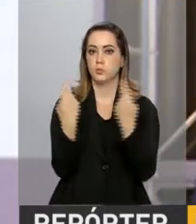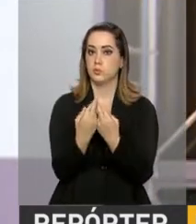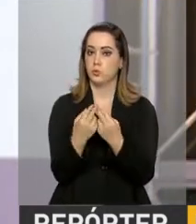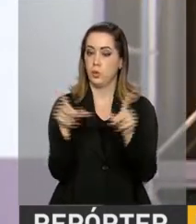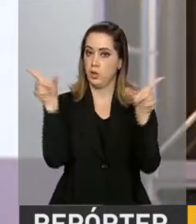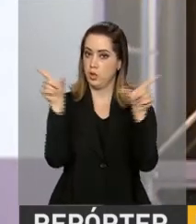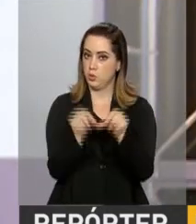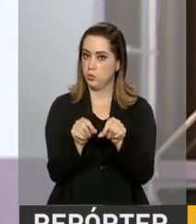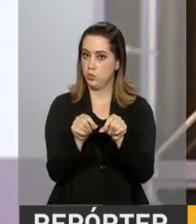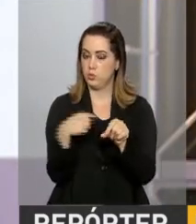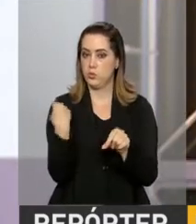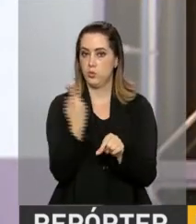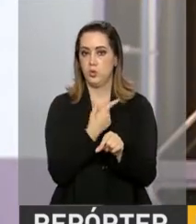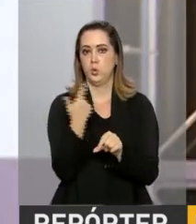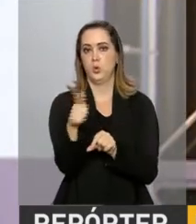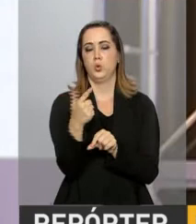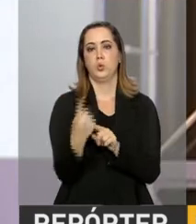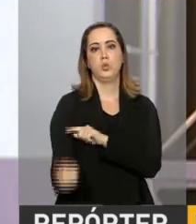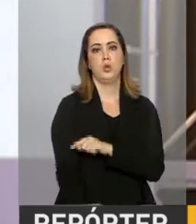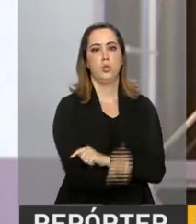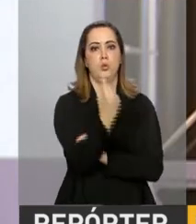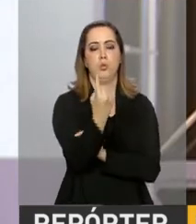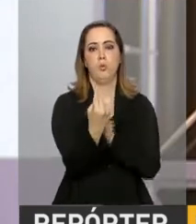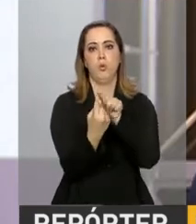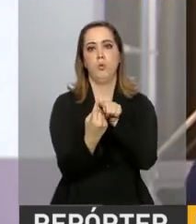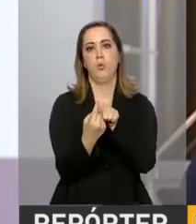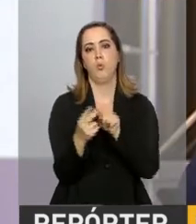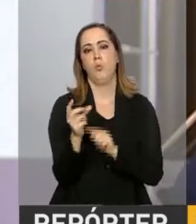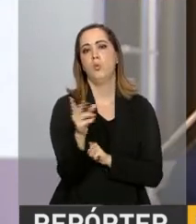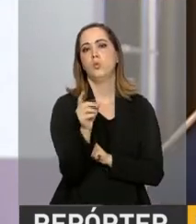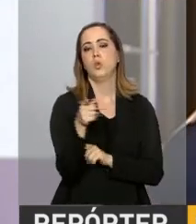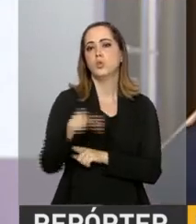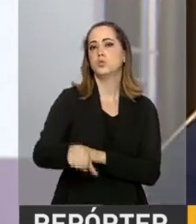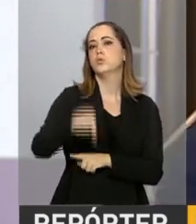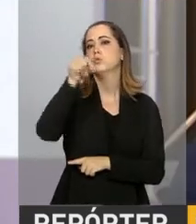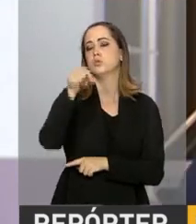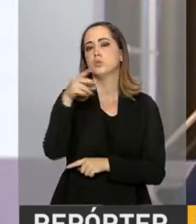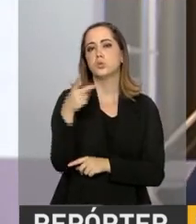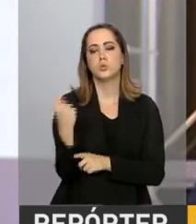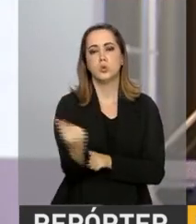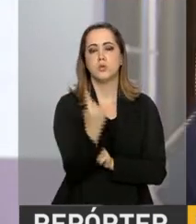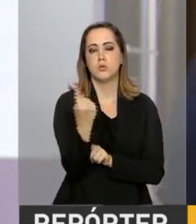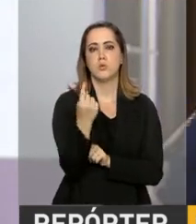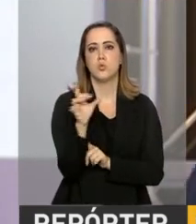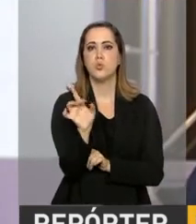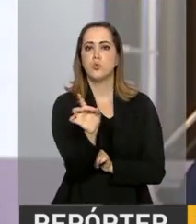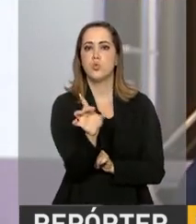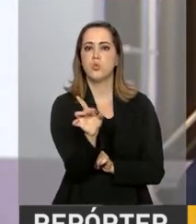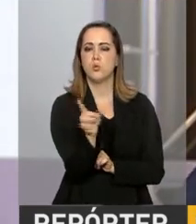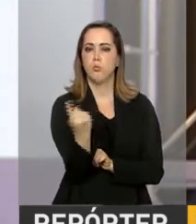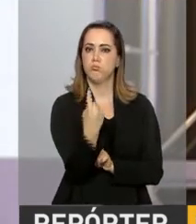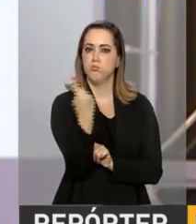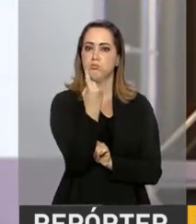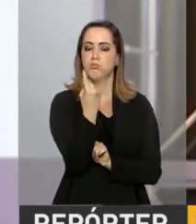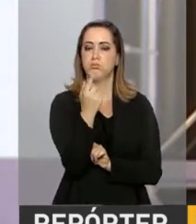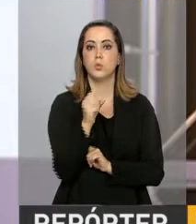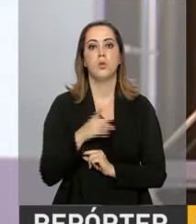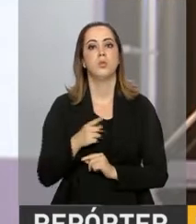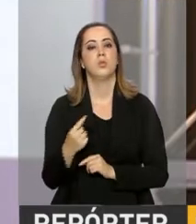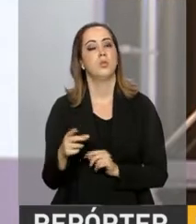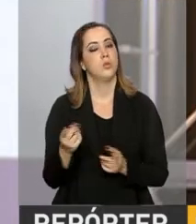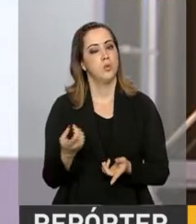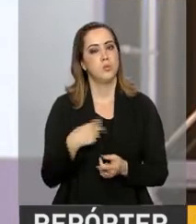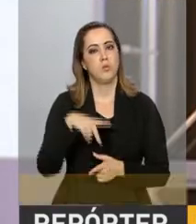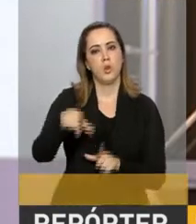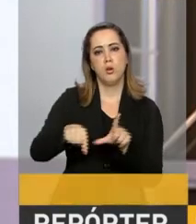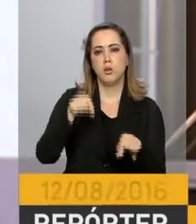Resumindo, não há um modelo, não há uma variável que determine isolada e automaticamente as